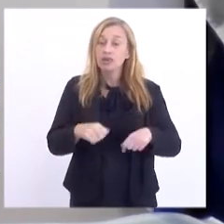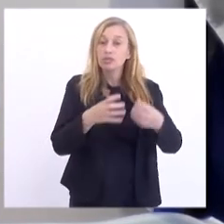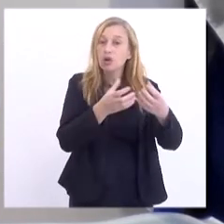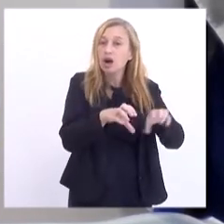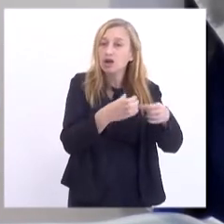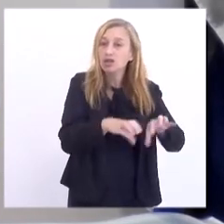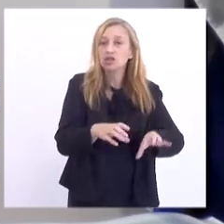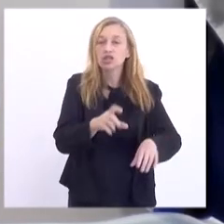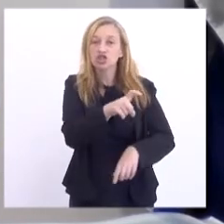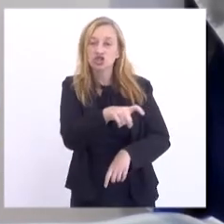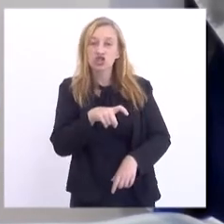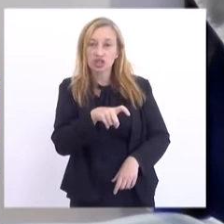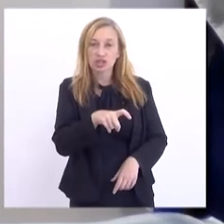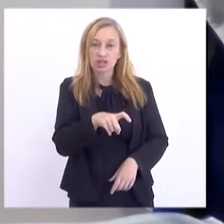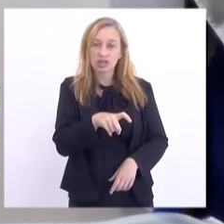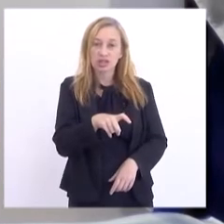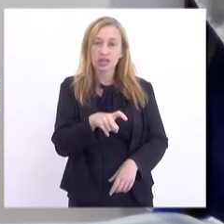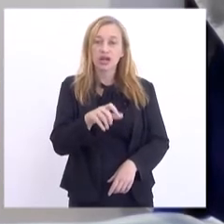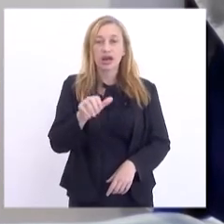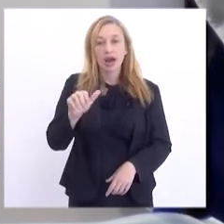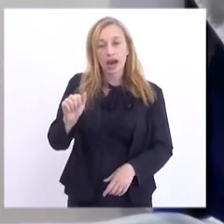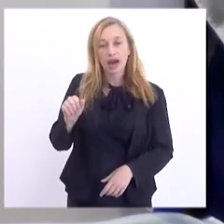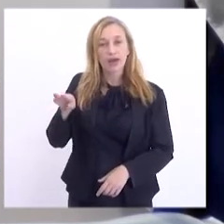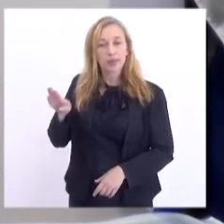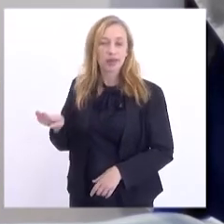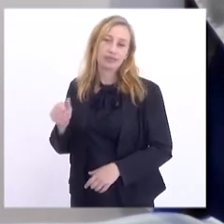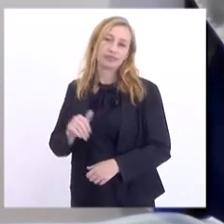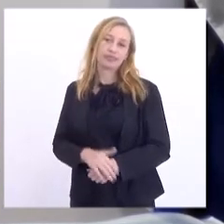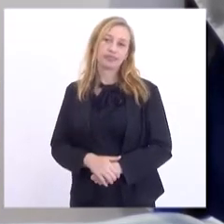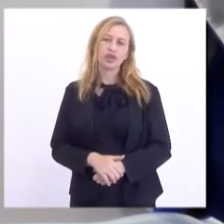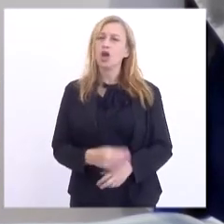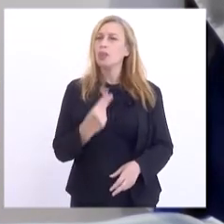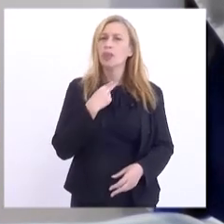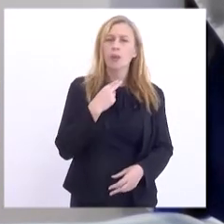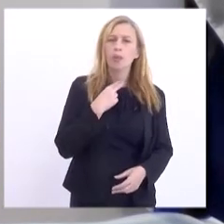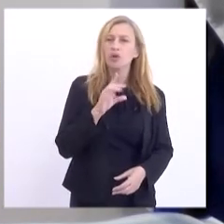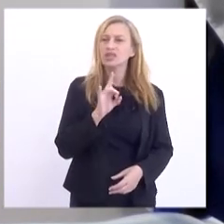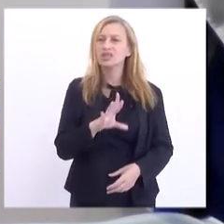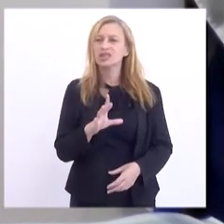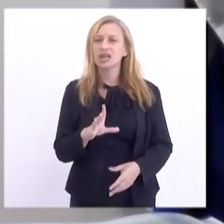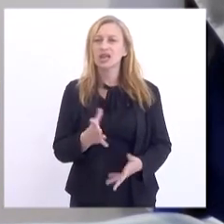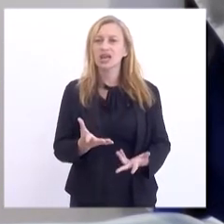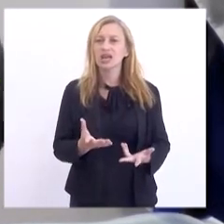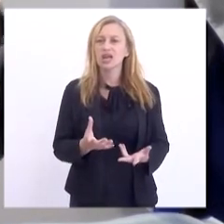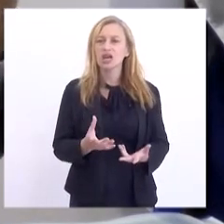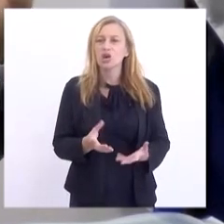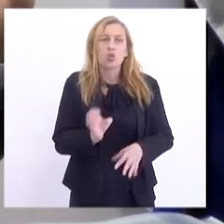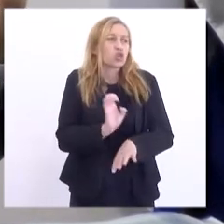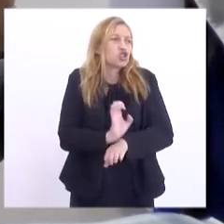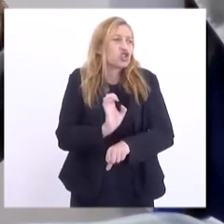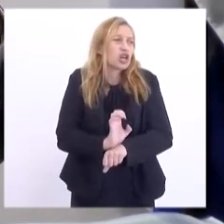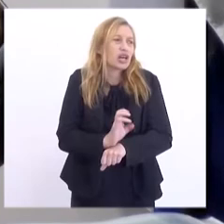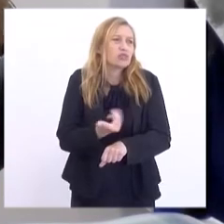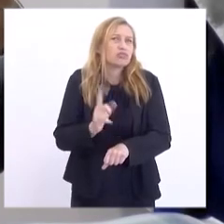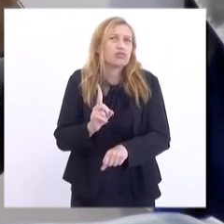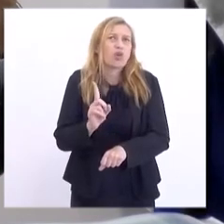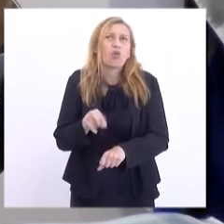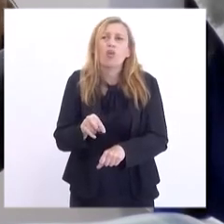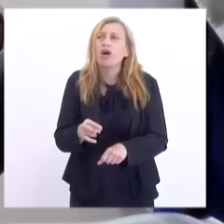para x áreas e um Pokémon não pode ser só é gostado não ma não é não